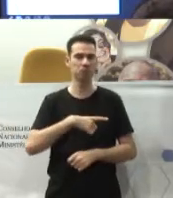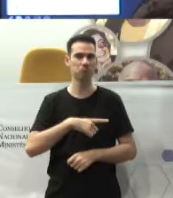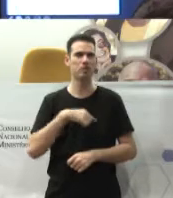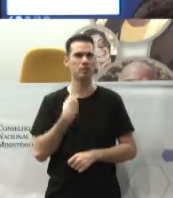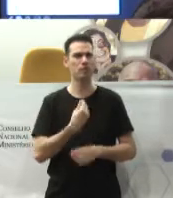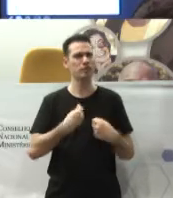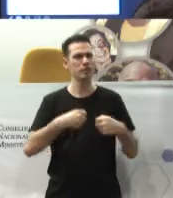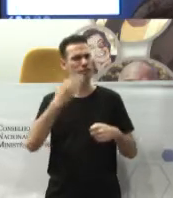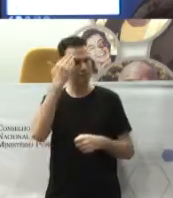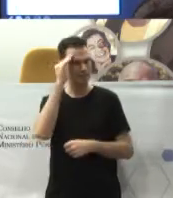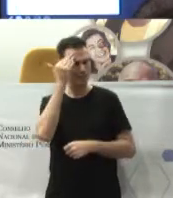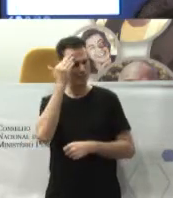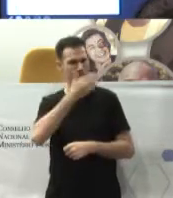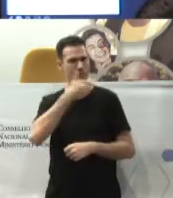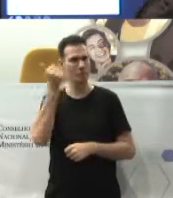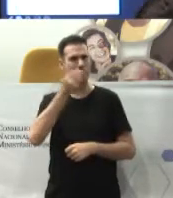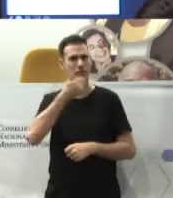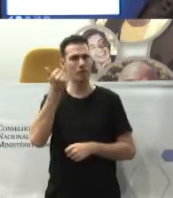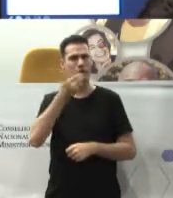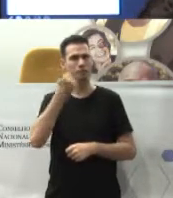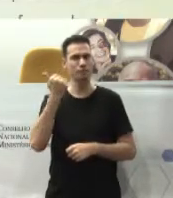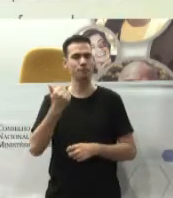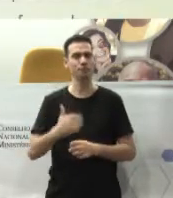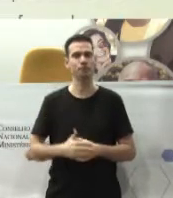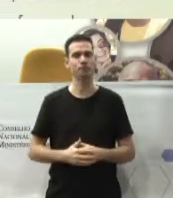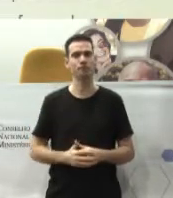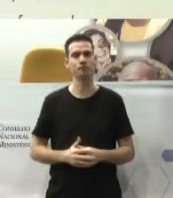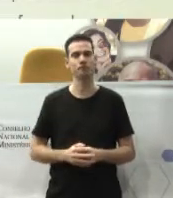melhor esta função, função de ombudsman.